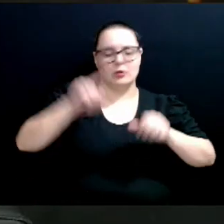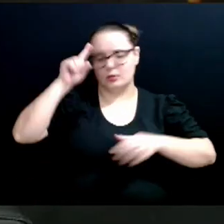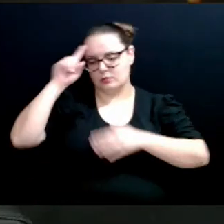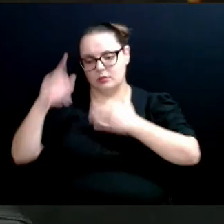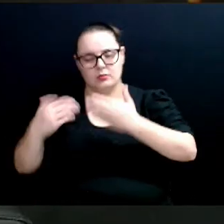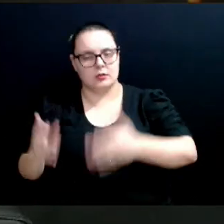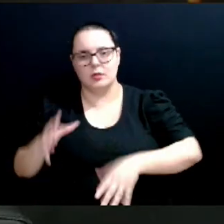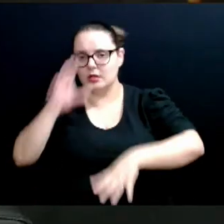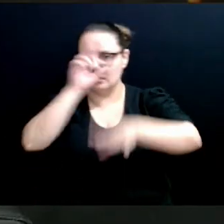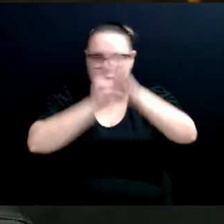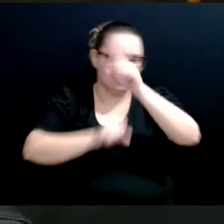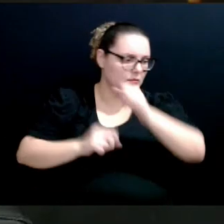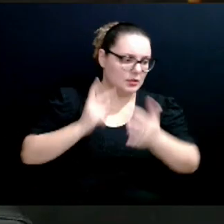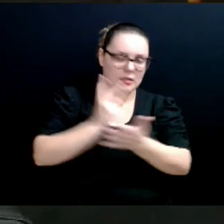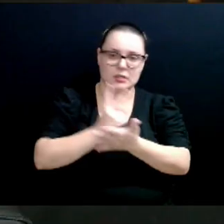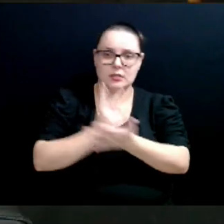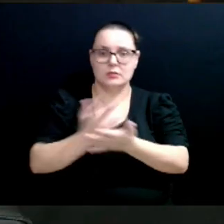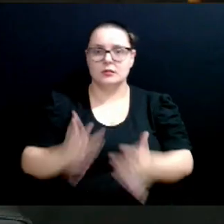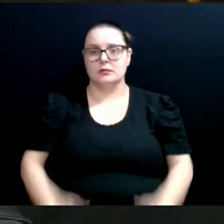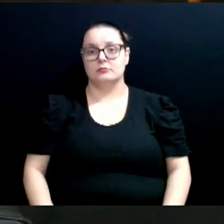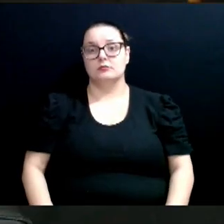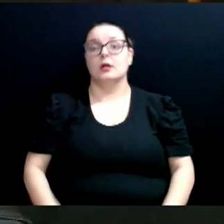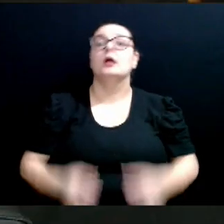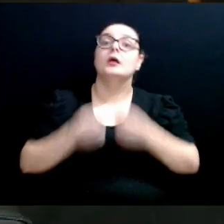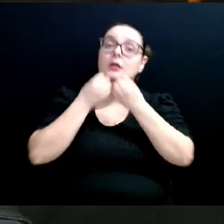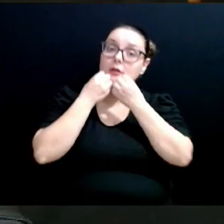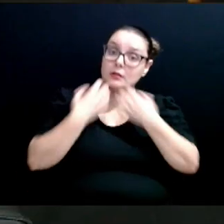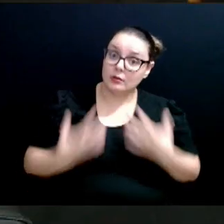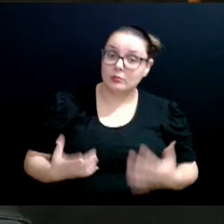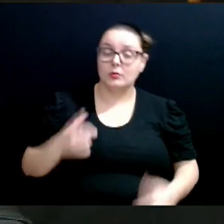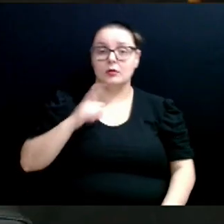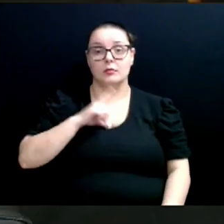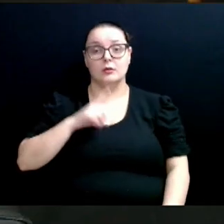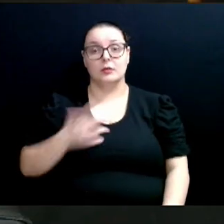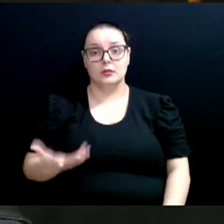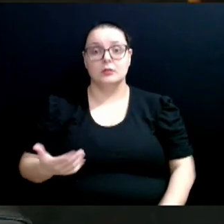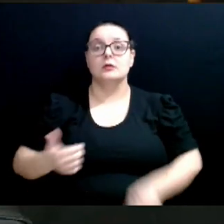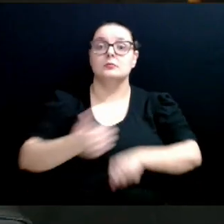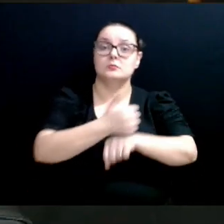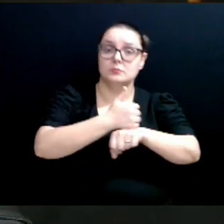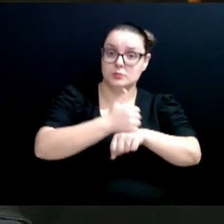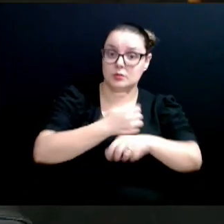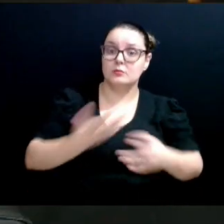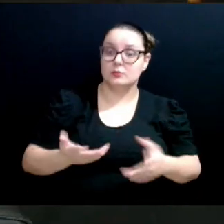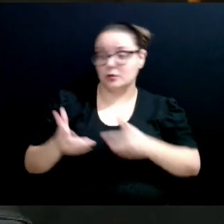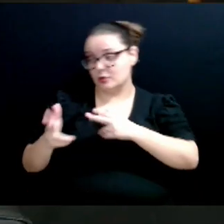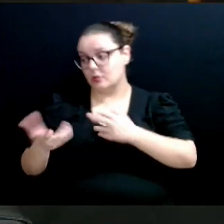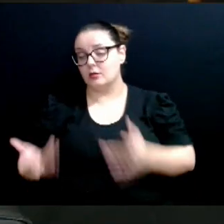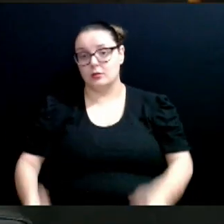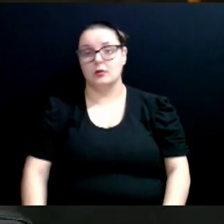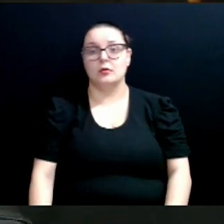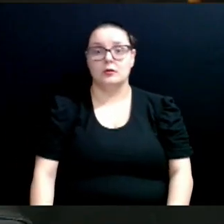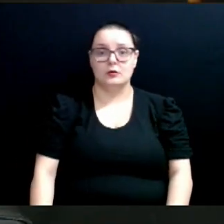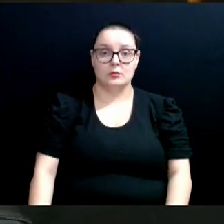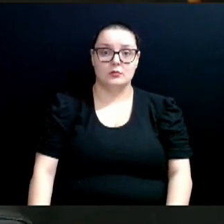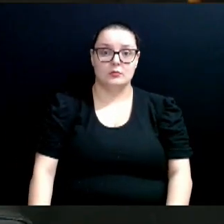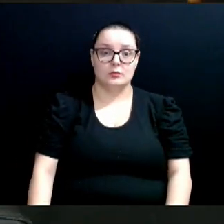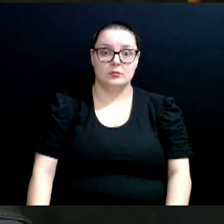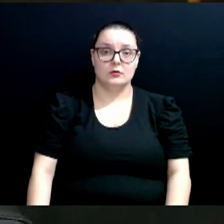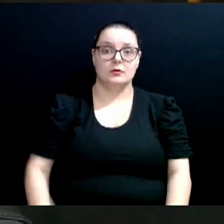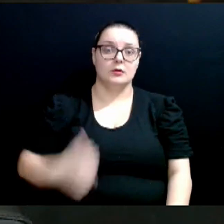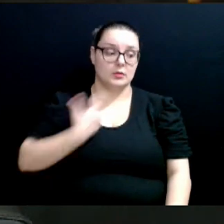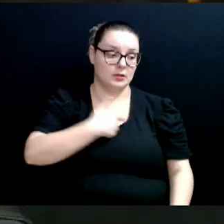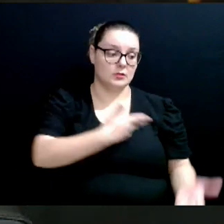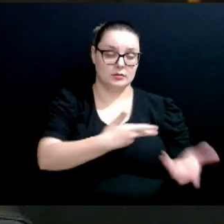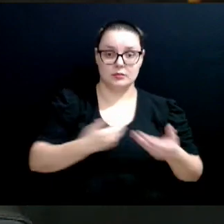os dias, e que bom que nós temos profissionais, né, assim como as nossas convidadas aqui,